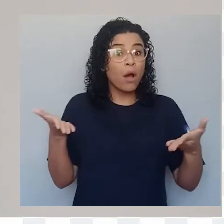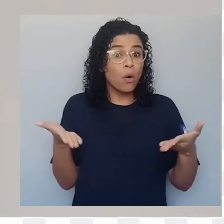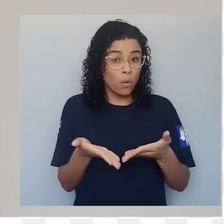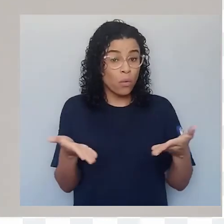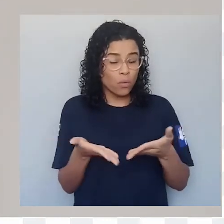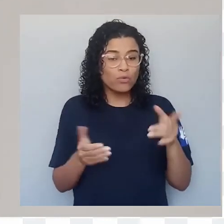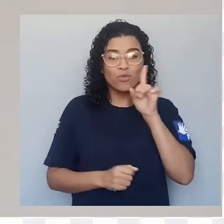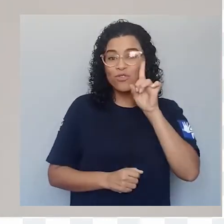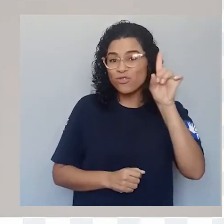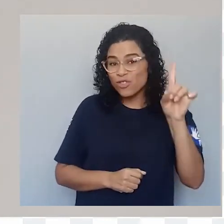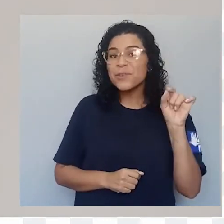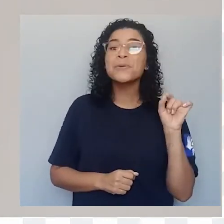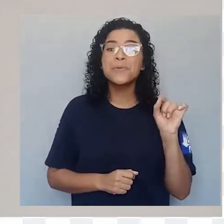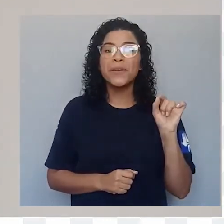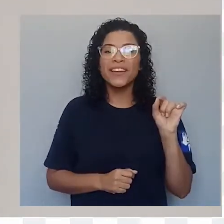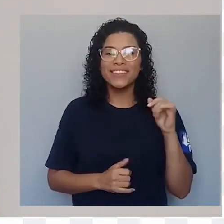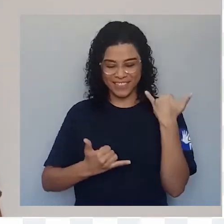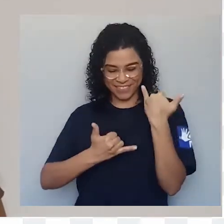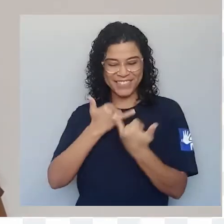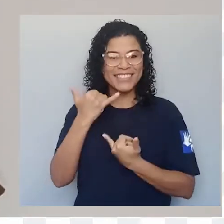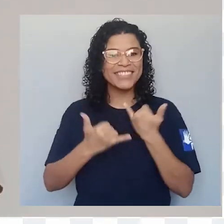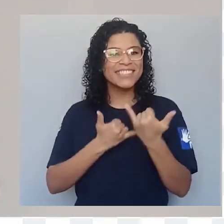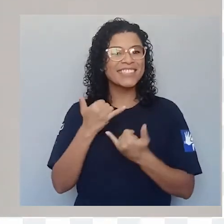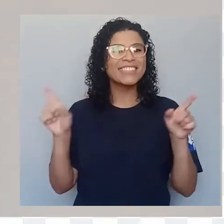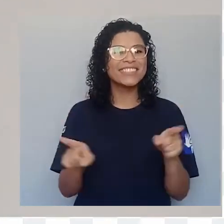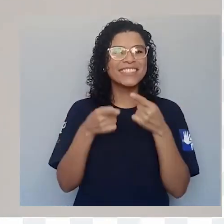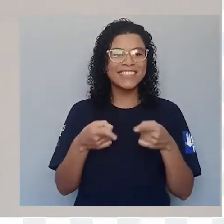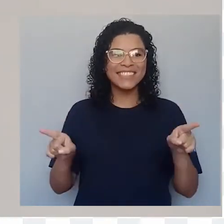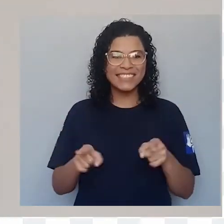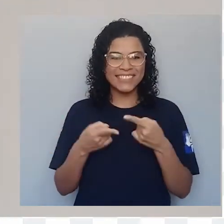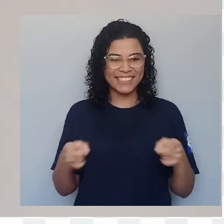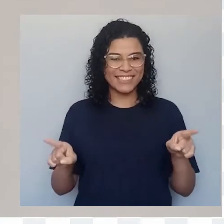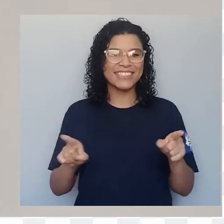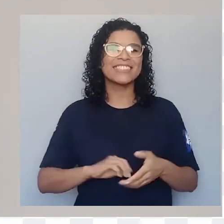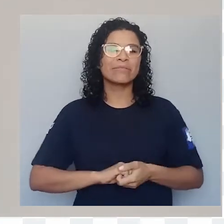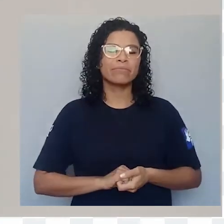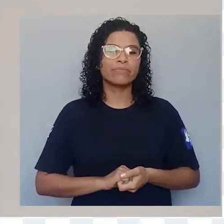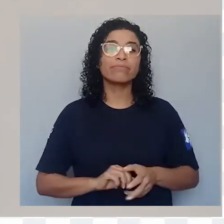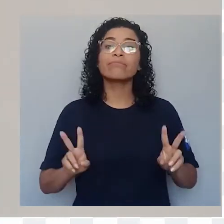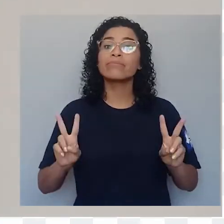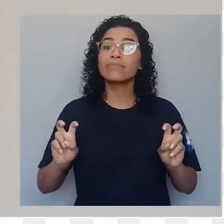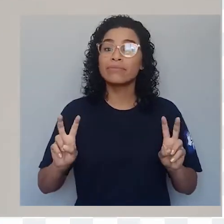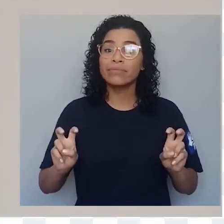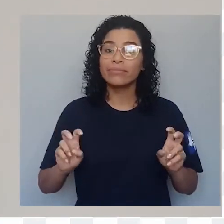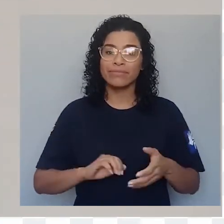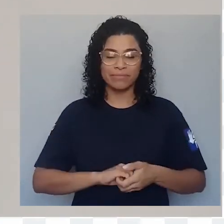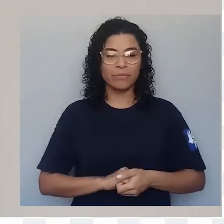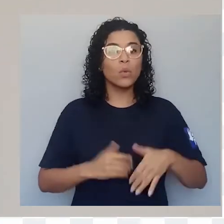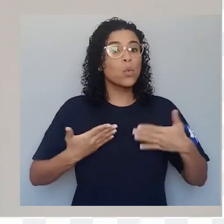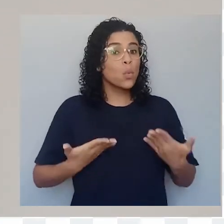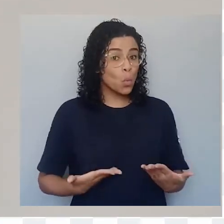o nosso dia de hoje, vamos de brincadeira cantada. Essa se